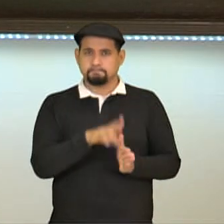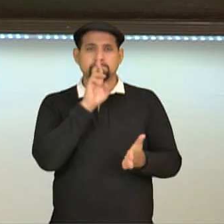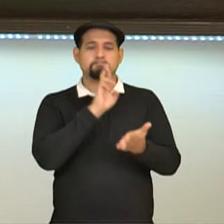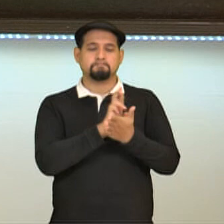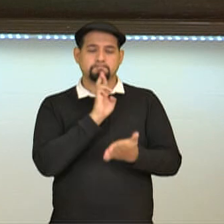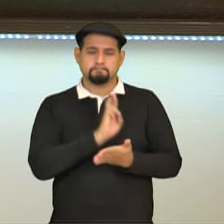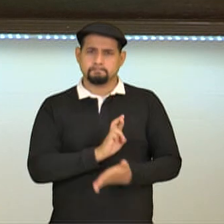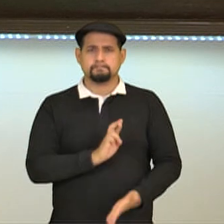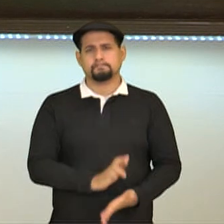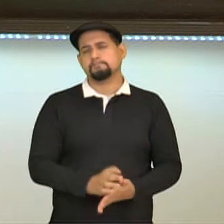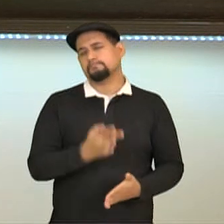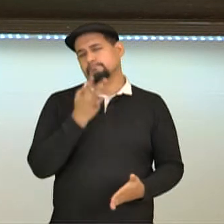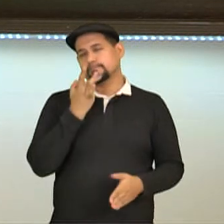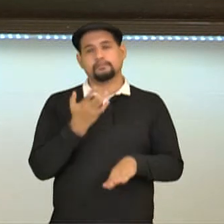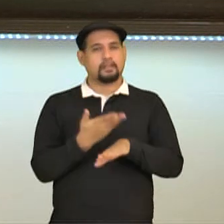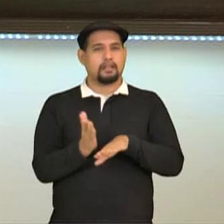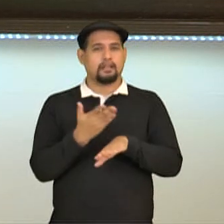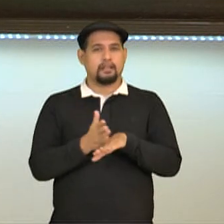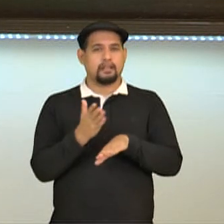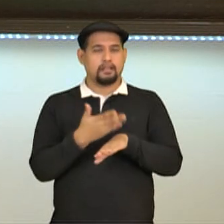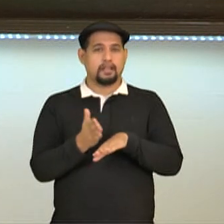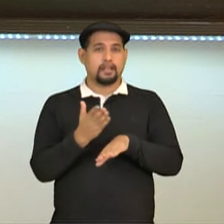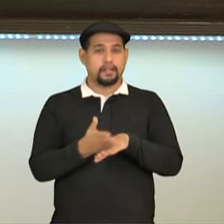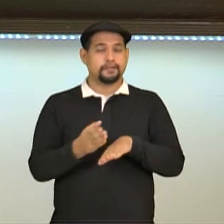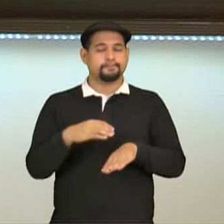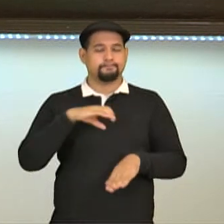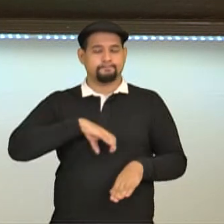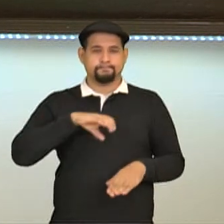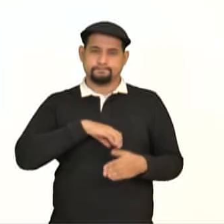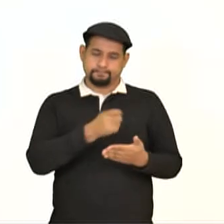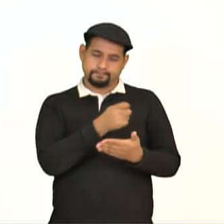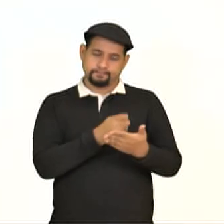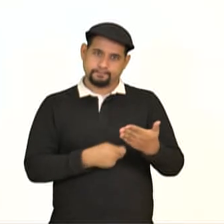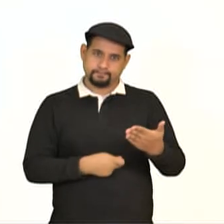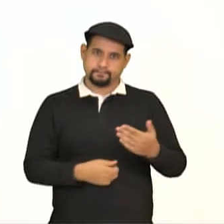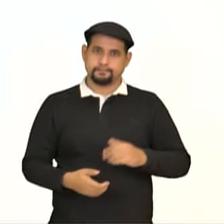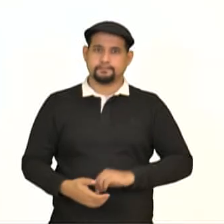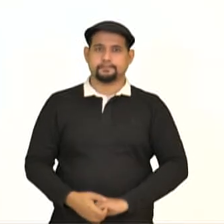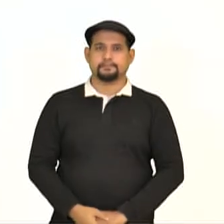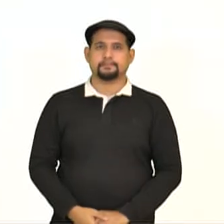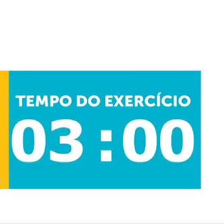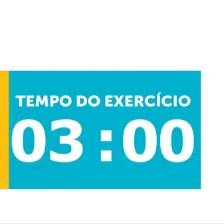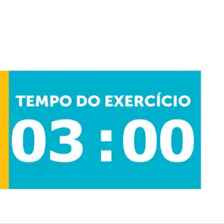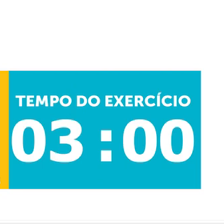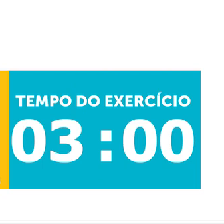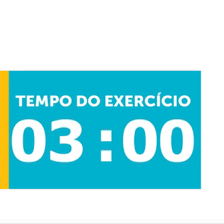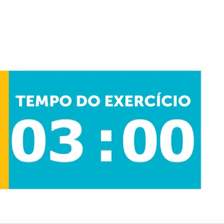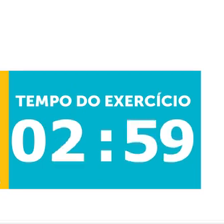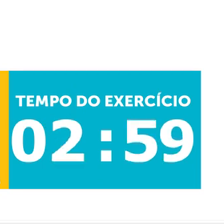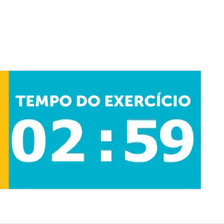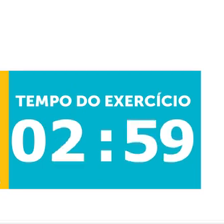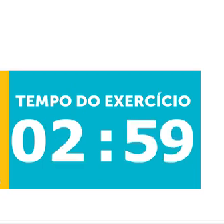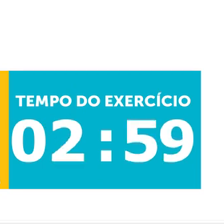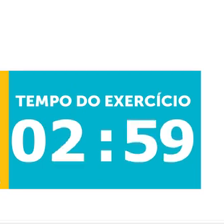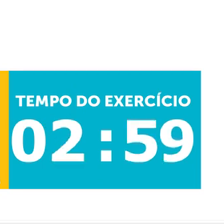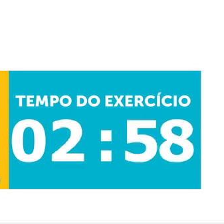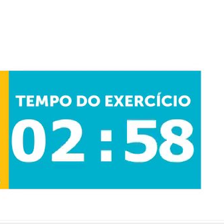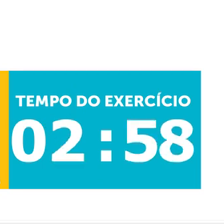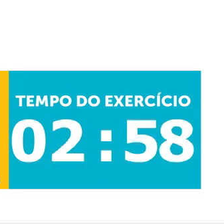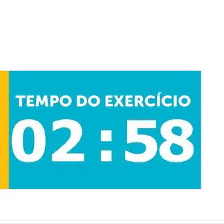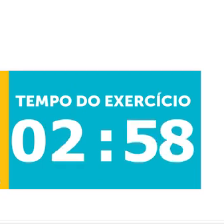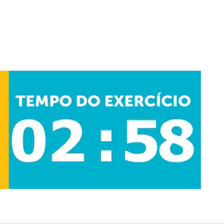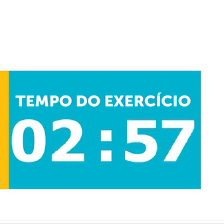de responder e treinar a proficiência na linguagem escrita.